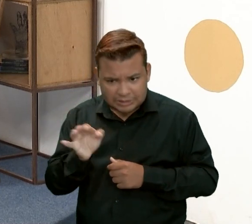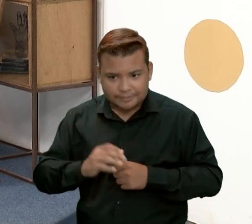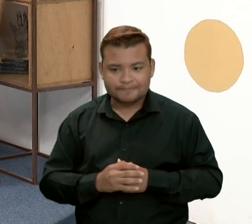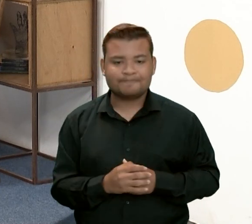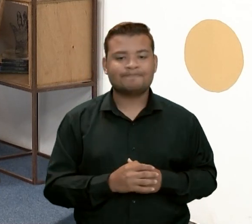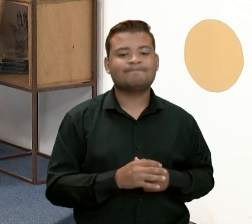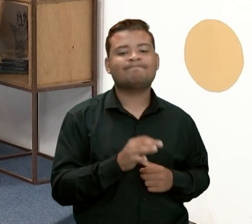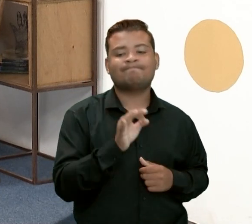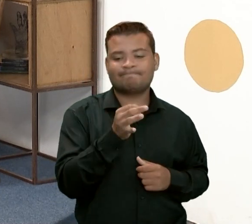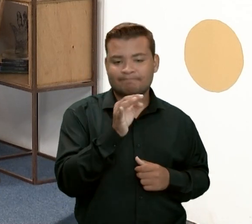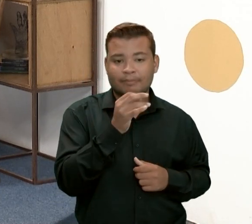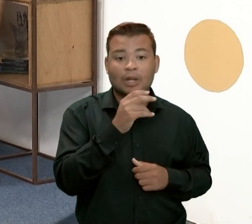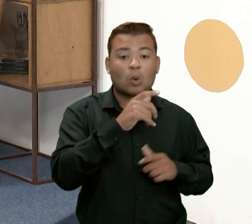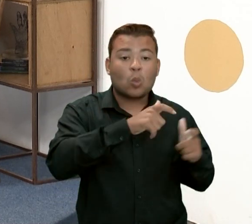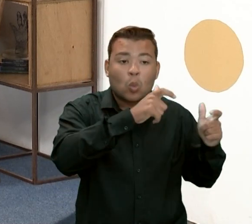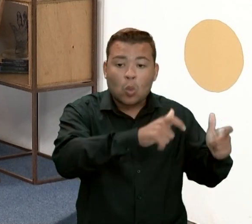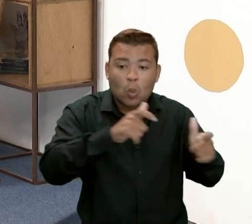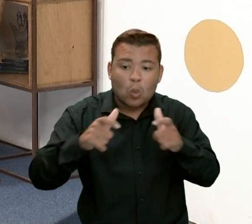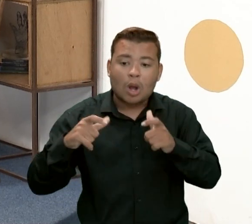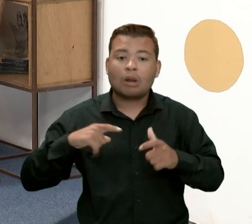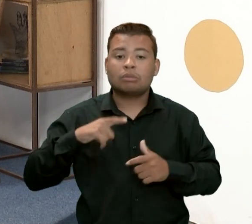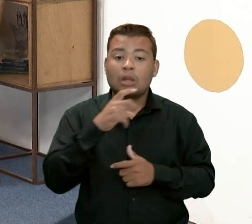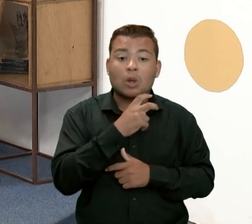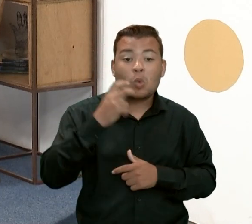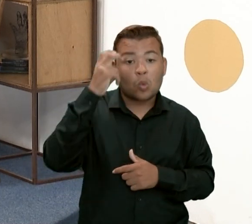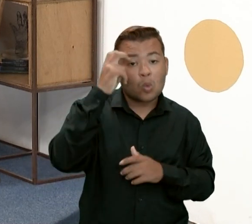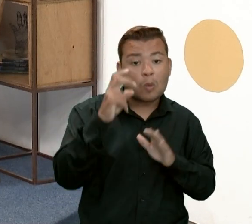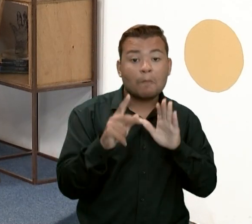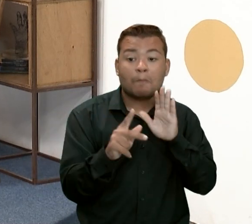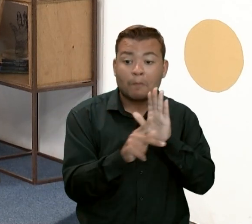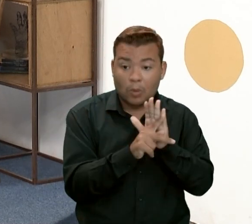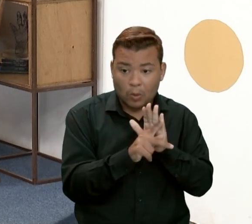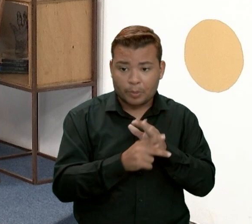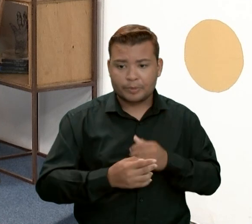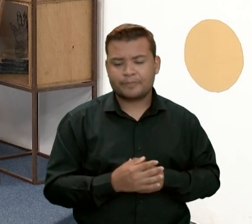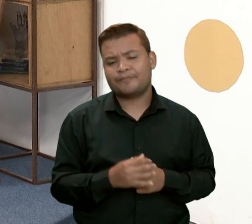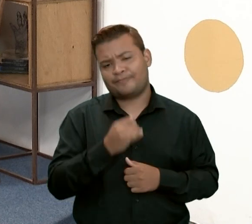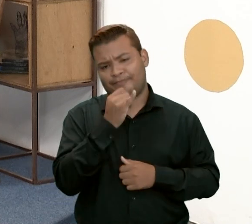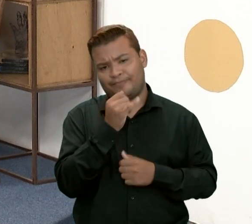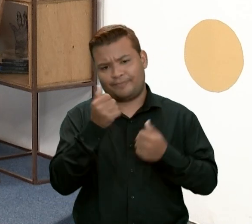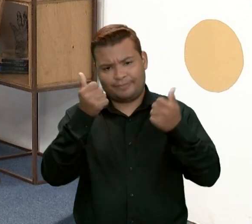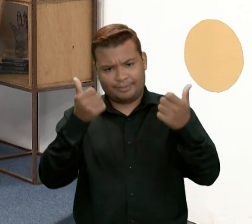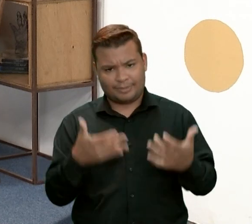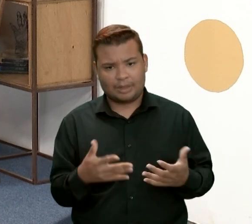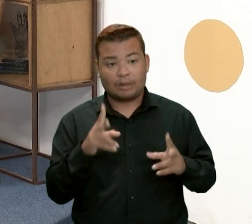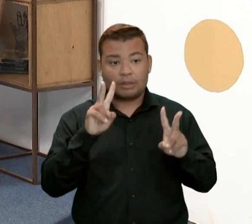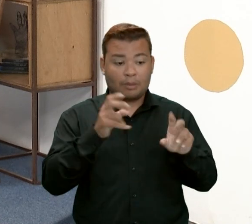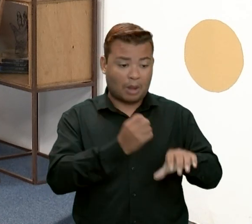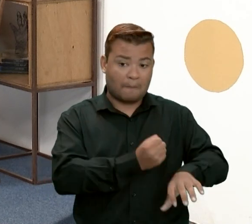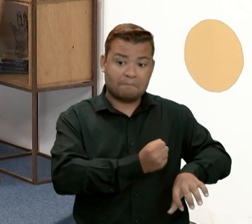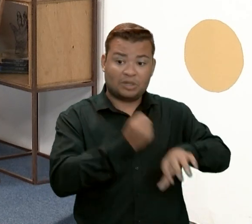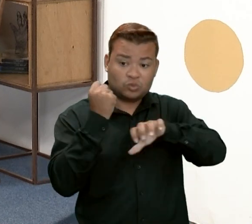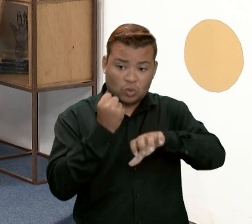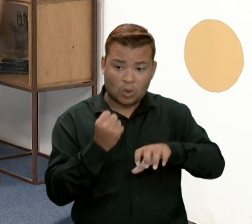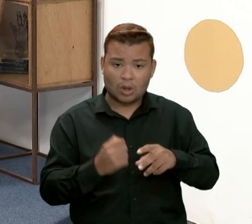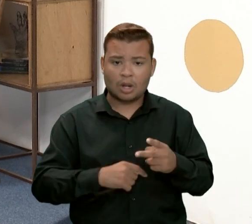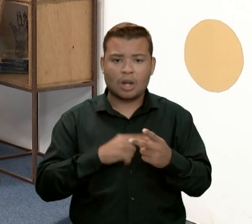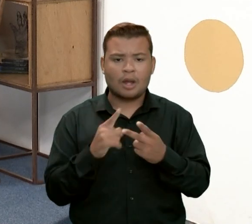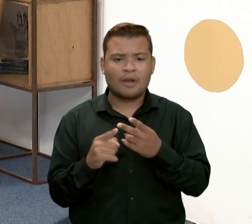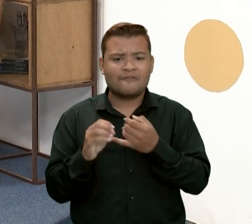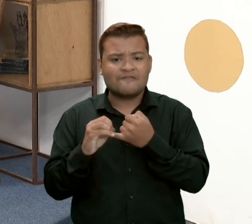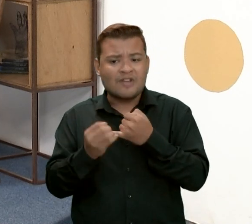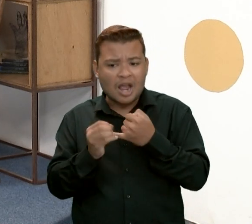cultura, né, de cada espaço, de cada lugar. Então, quando a gente fala, por exemplo, da mandioca, do feijão,